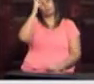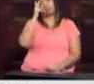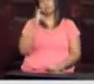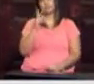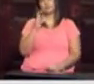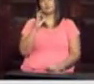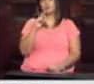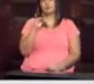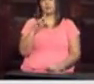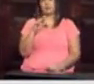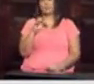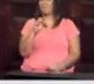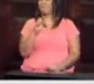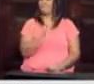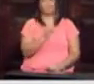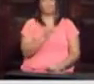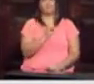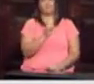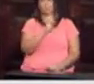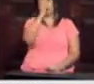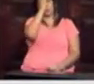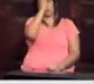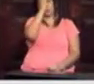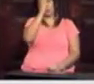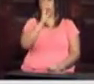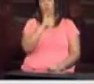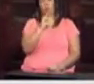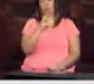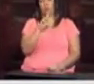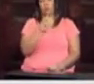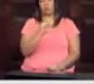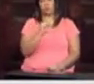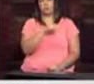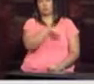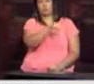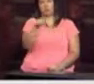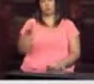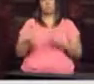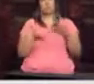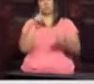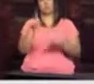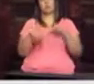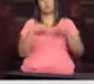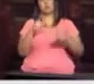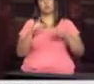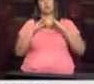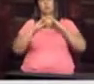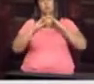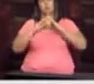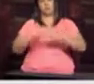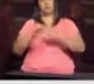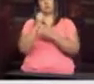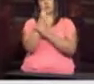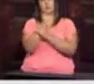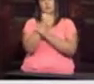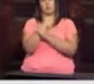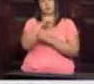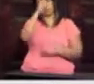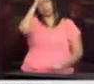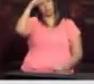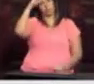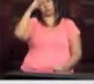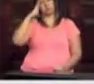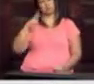não, deputado Tio Carlos, a população está pedindo que a gente entre na segurança pública. É verdade.